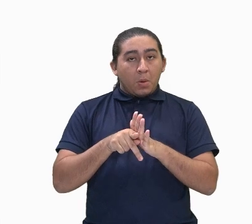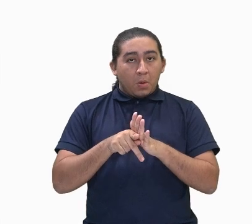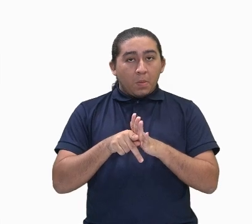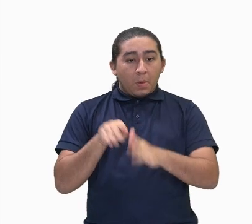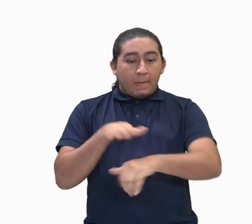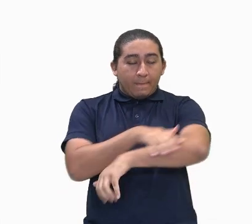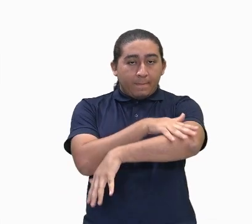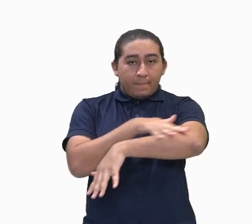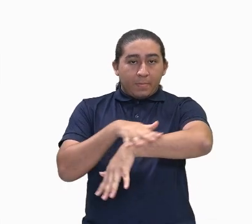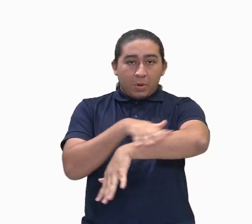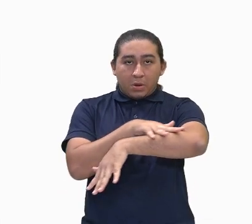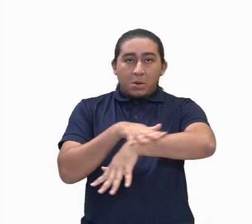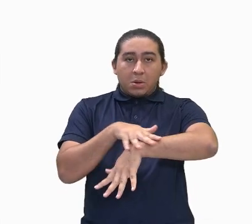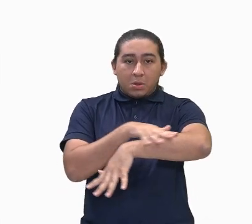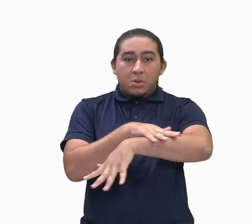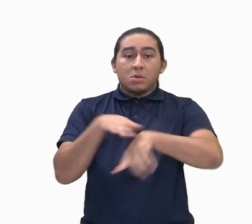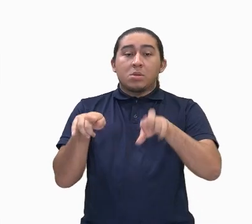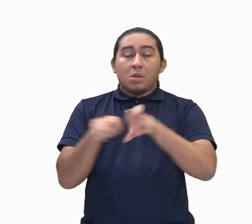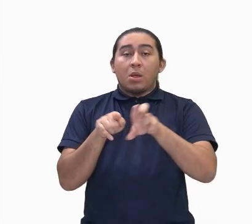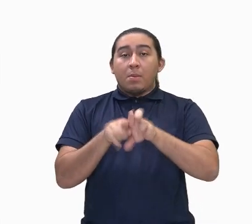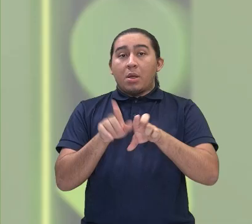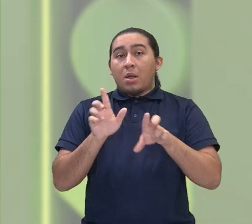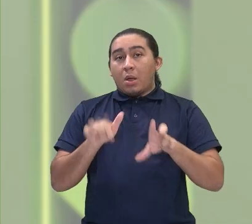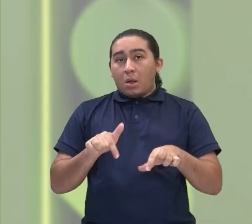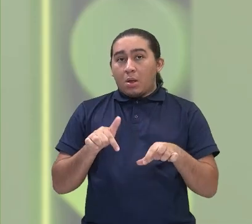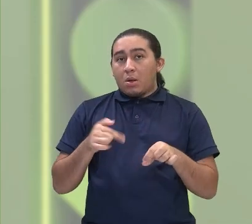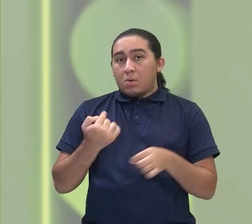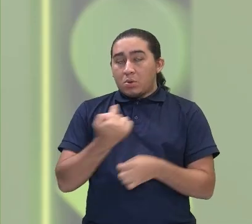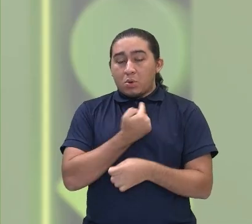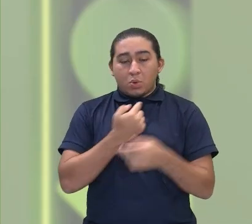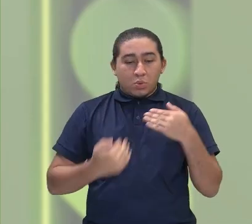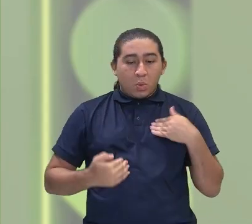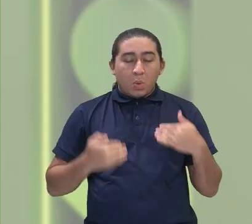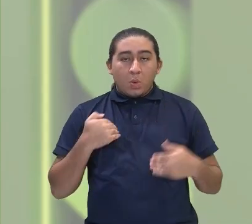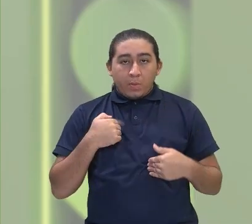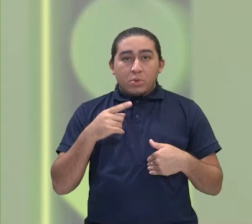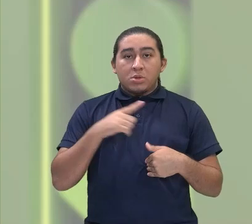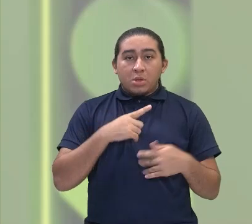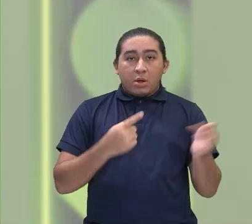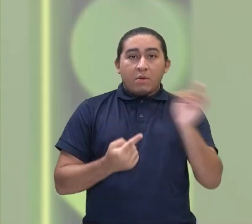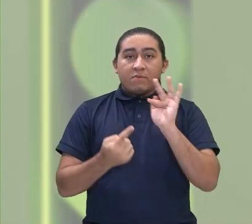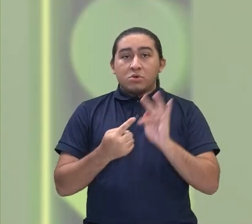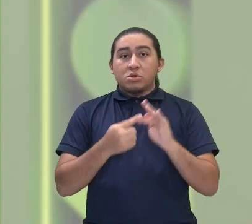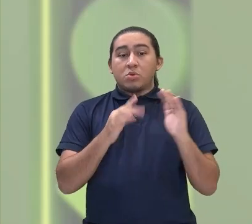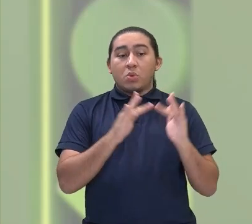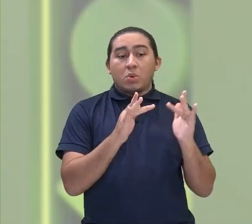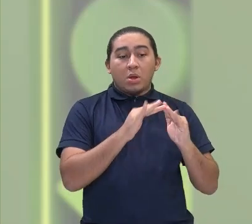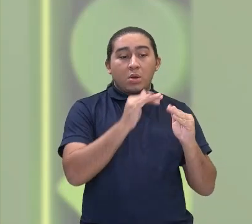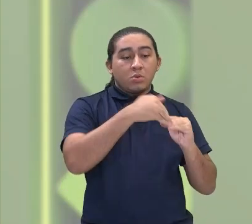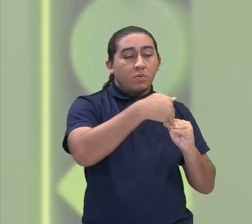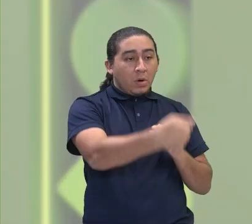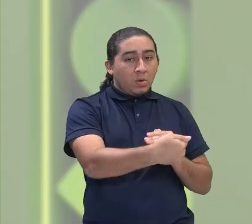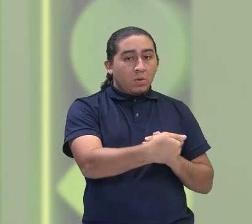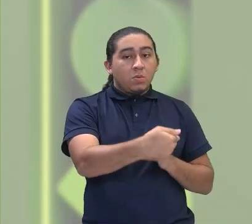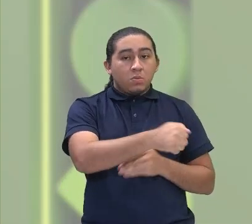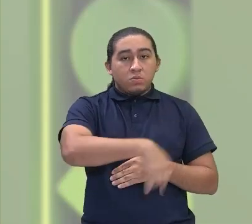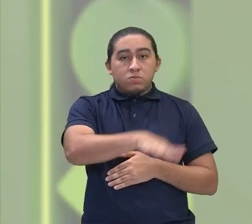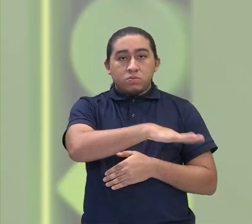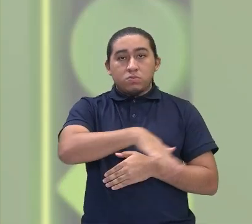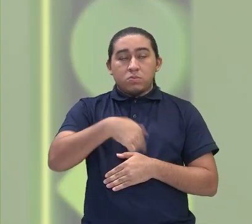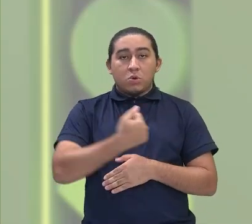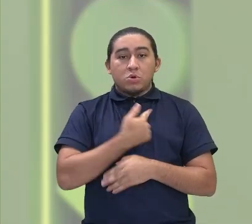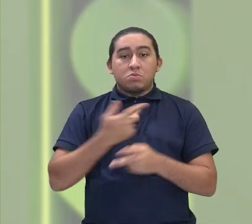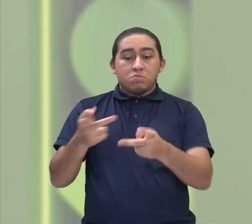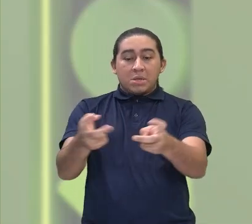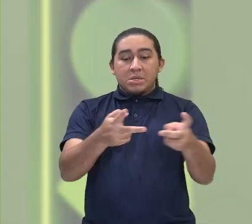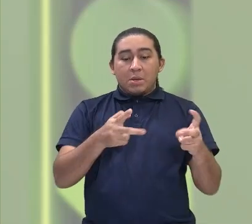ela também é um órgão, né, do nosso corpo aí que vai ter essa função de interagir com o meio externo, né? Então a gente consegue